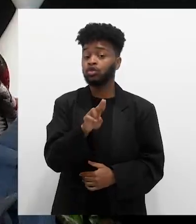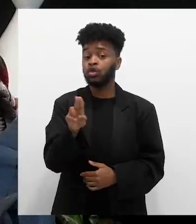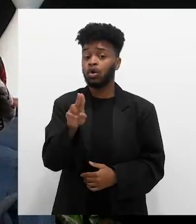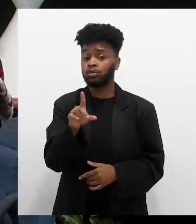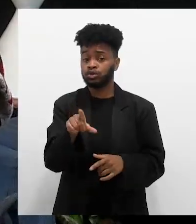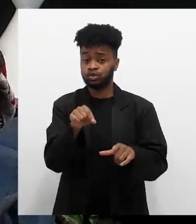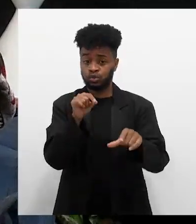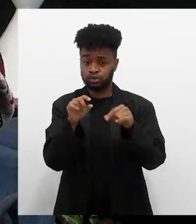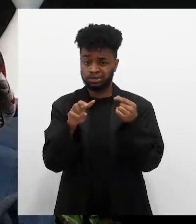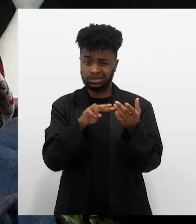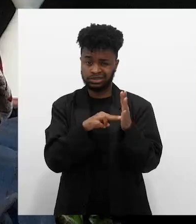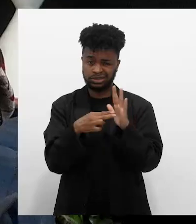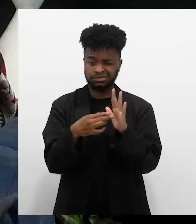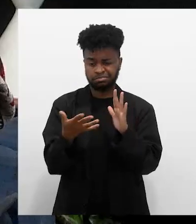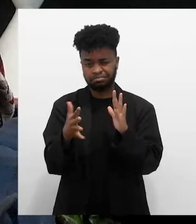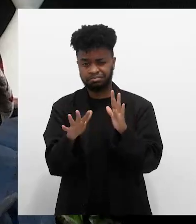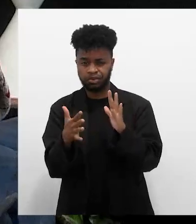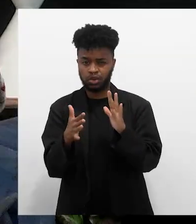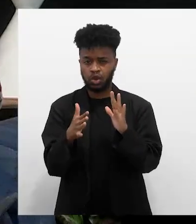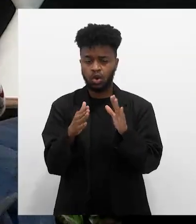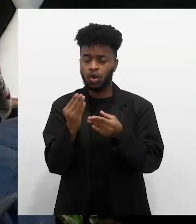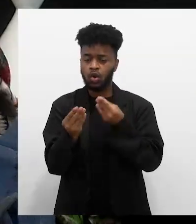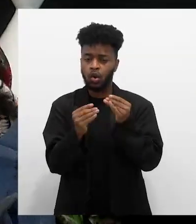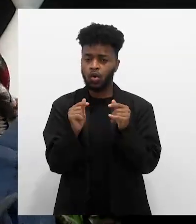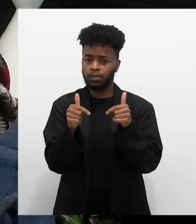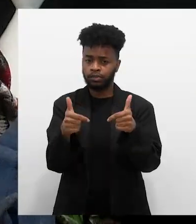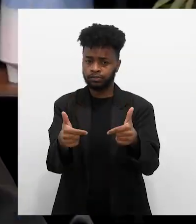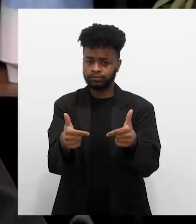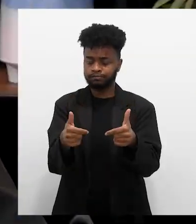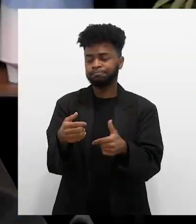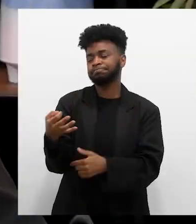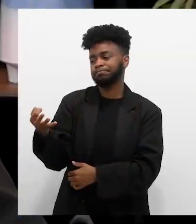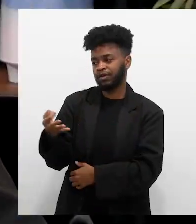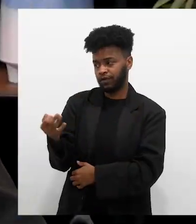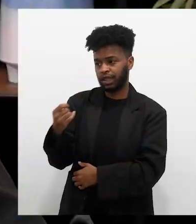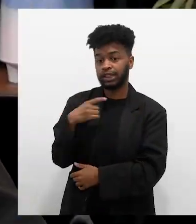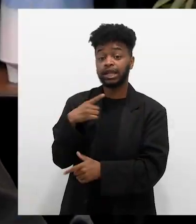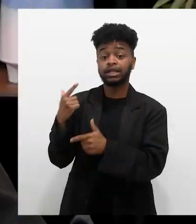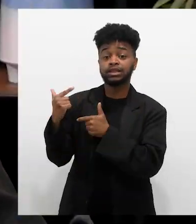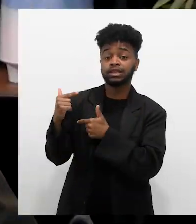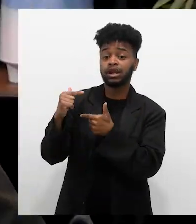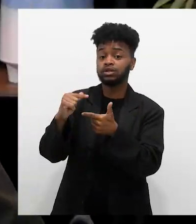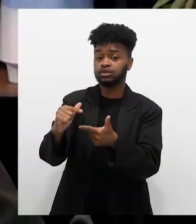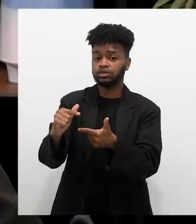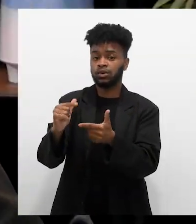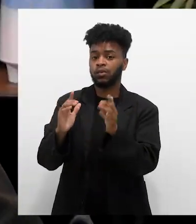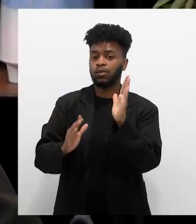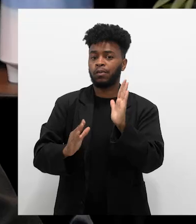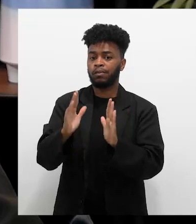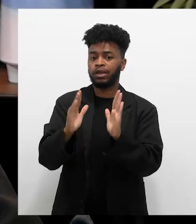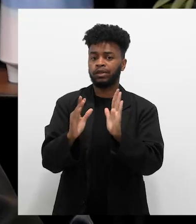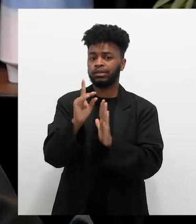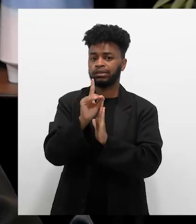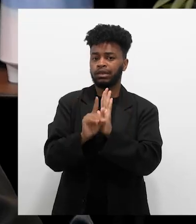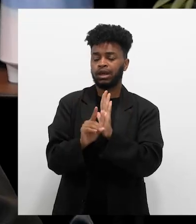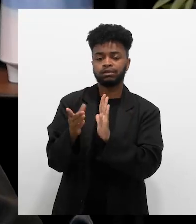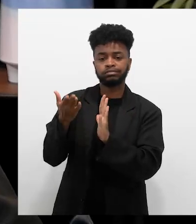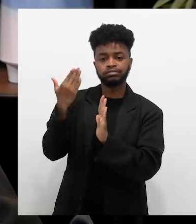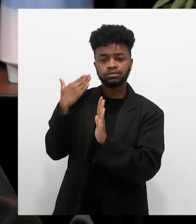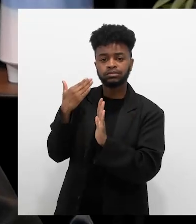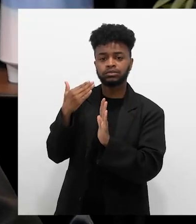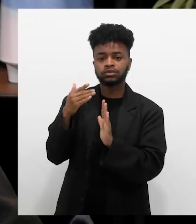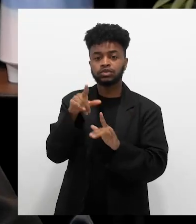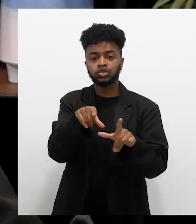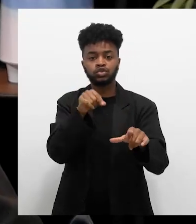nome já quer dizer um pouco do que ele será? Perfeito. Tem essa tradição nas últimas décadas de que, em geral,